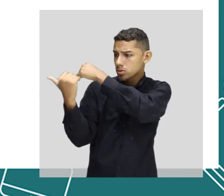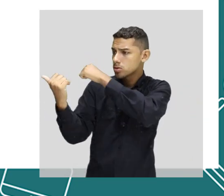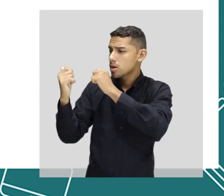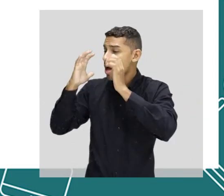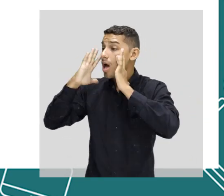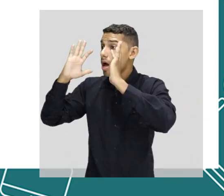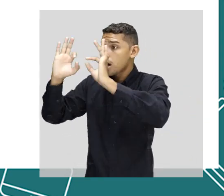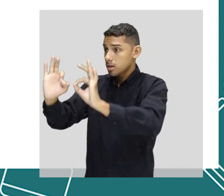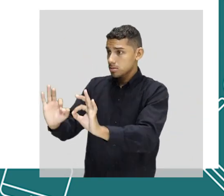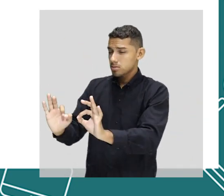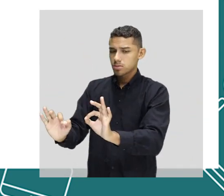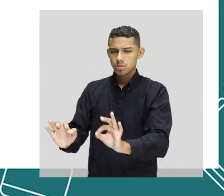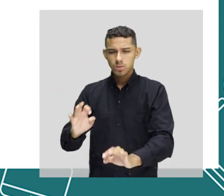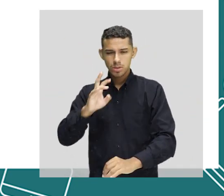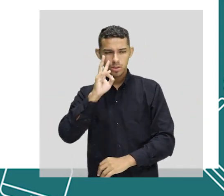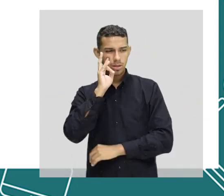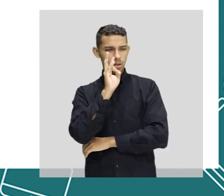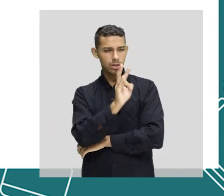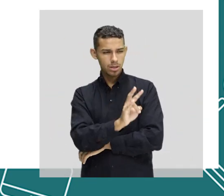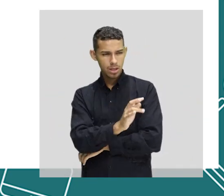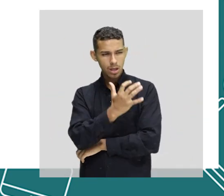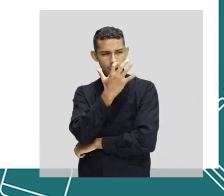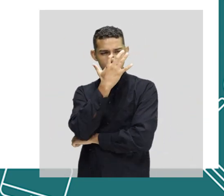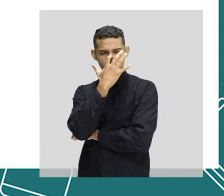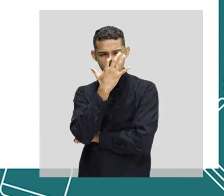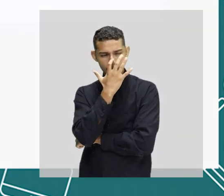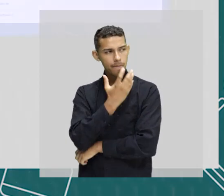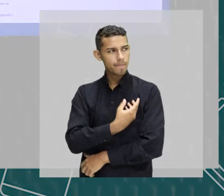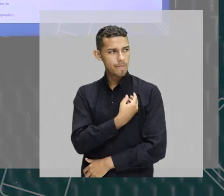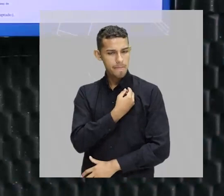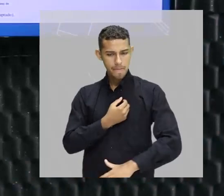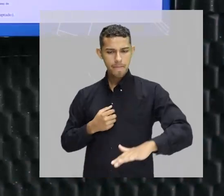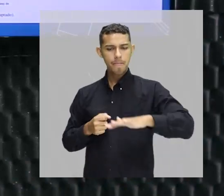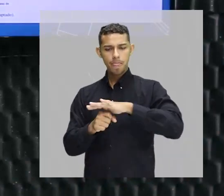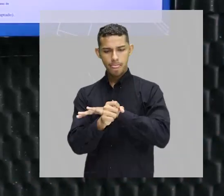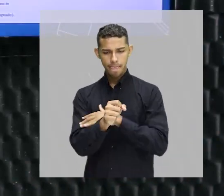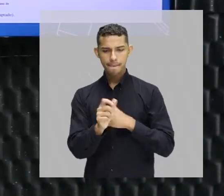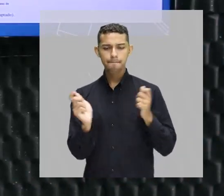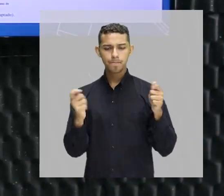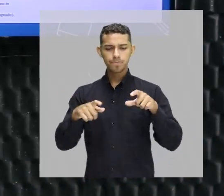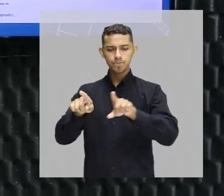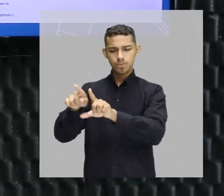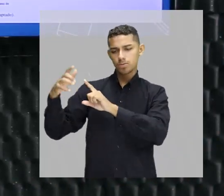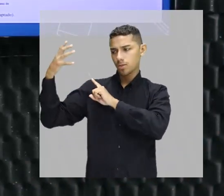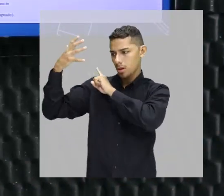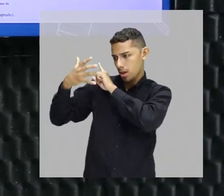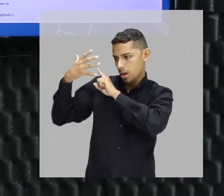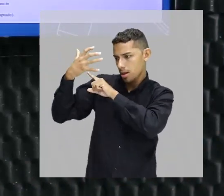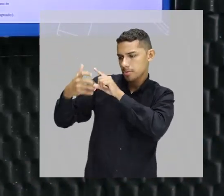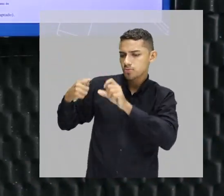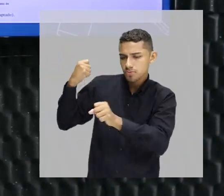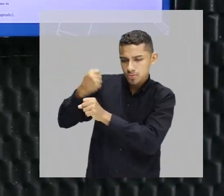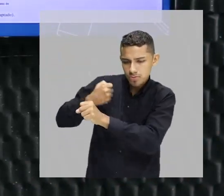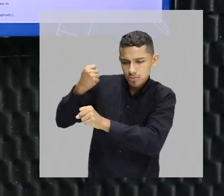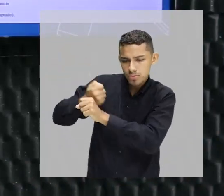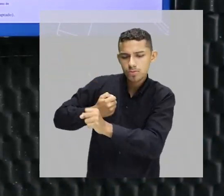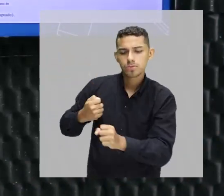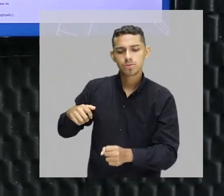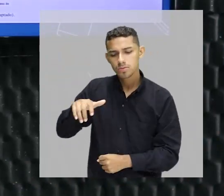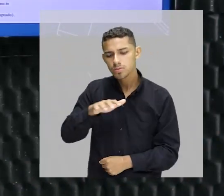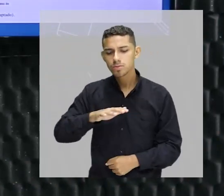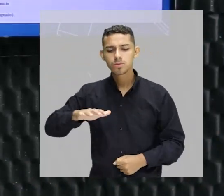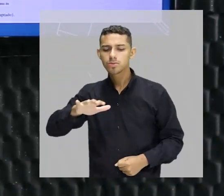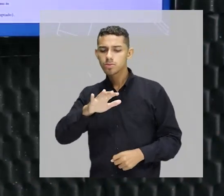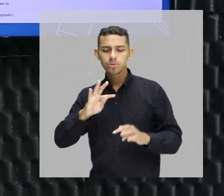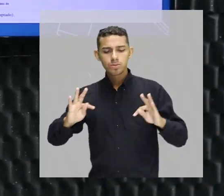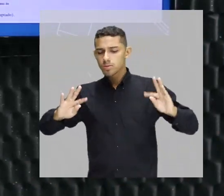né? Chama ali o leitor, o interlocutor a participar. Vão ver muitas campanhas que acontecem, né? Campanhas de